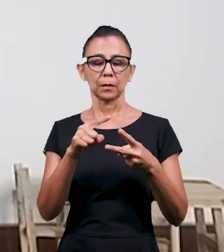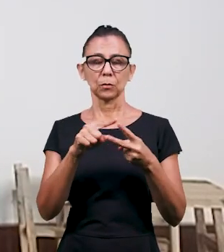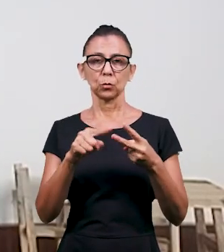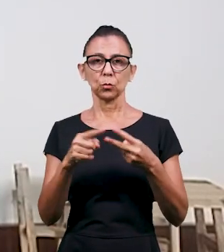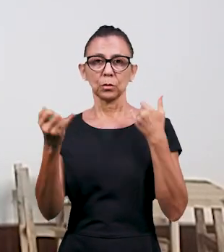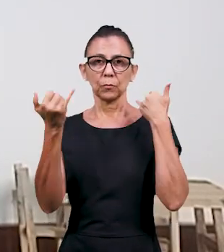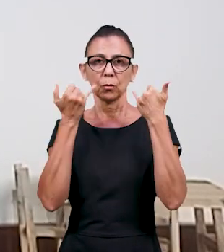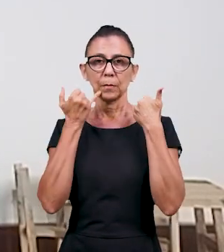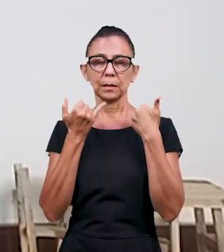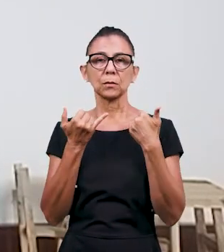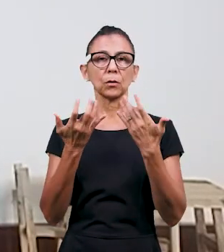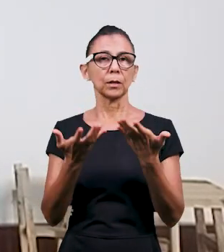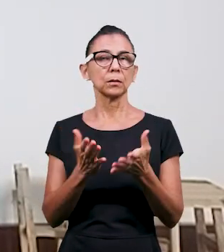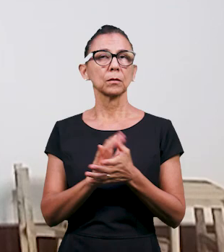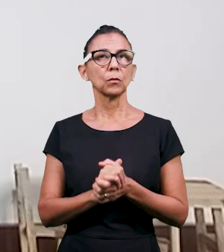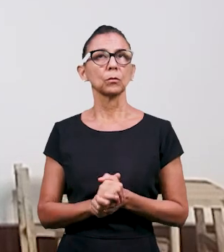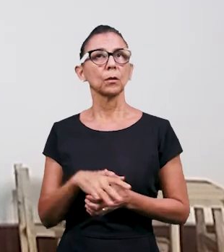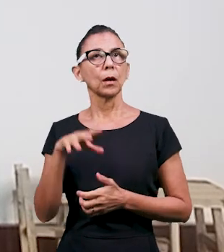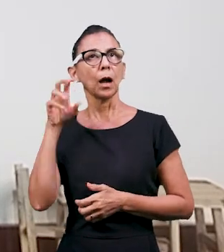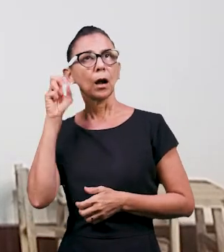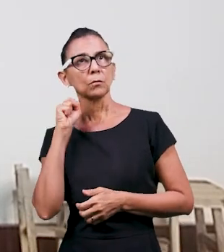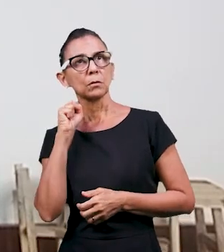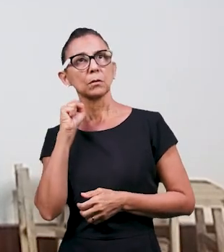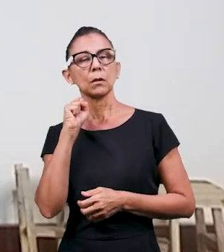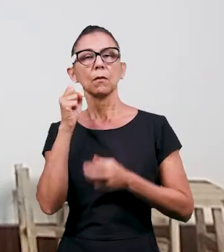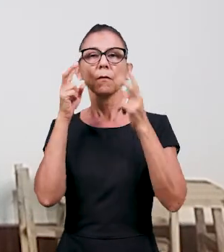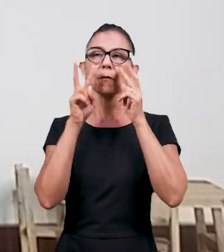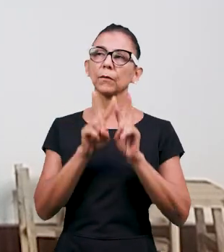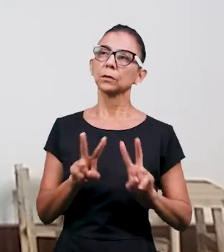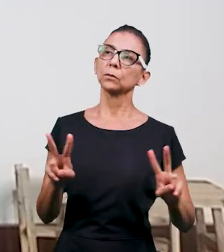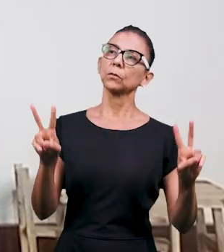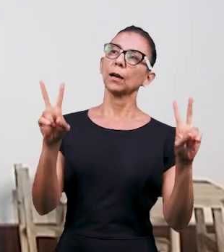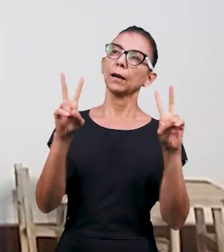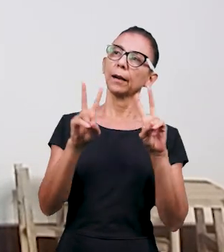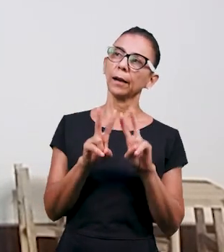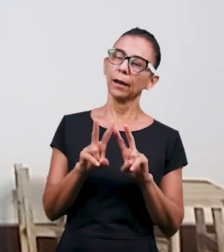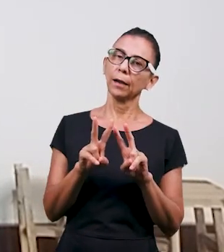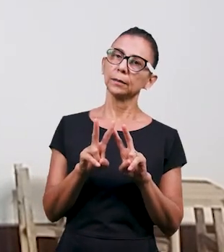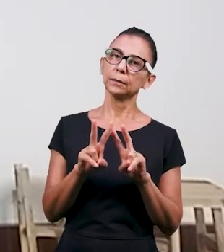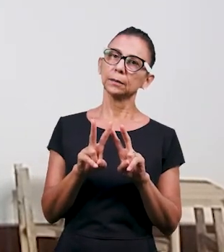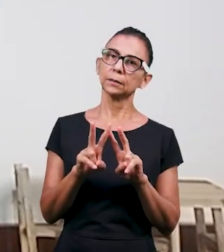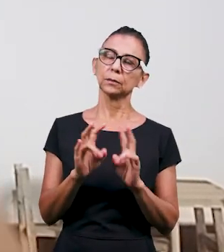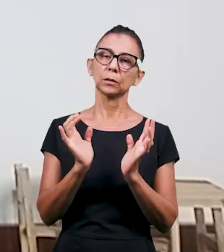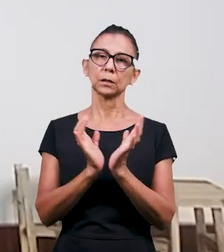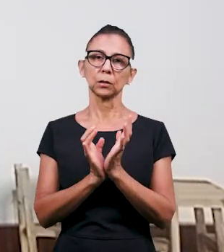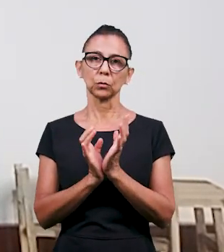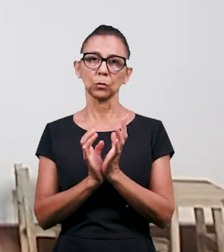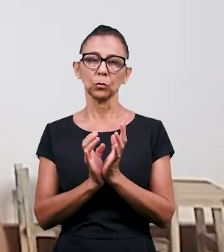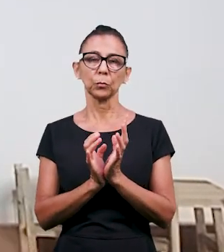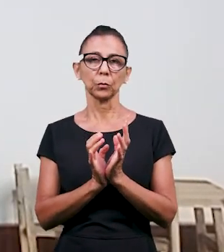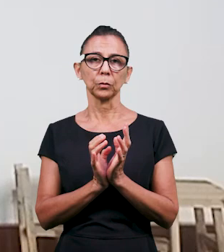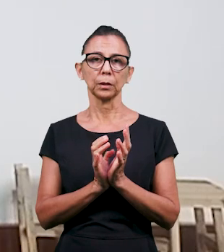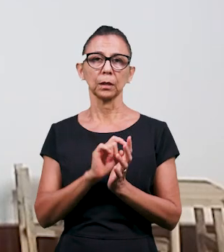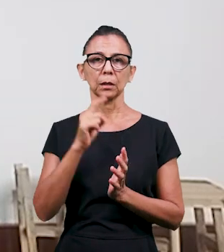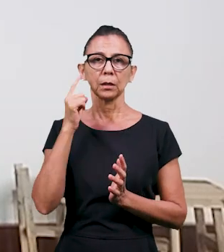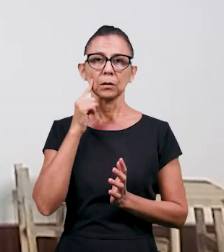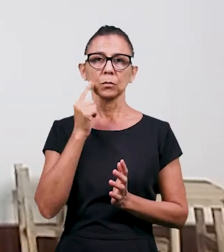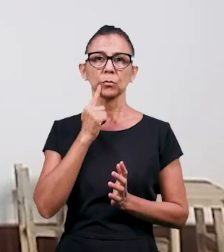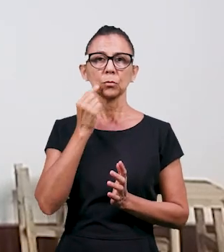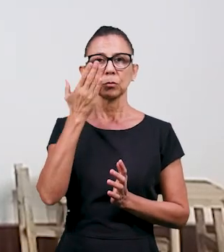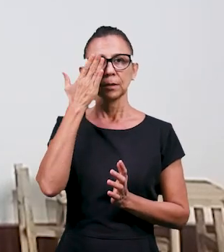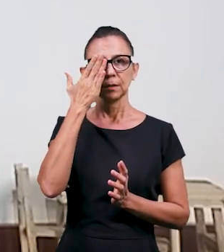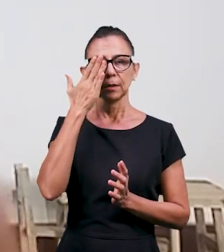duas informações juntas, tanto as informações auditivas quanto as informações visuais. Então, esse profissional, o